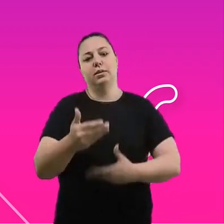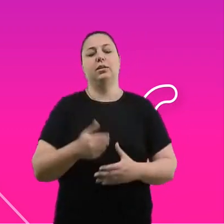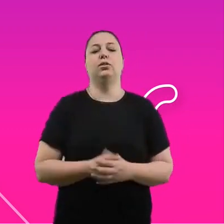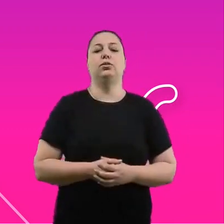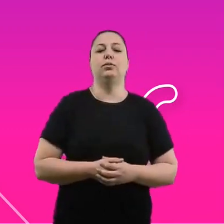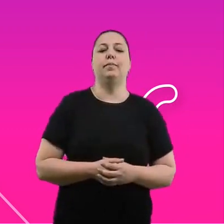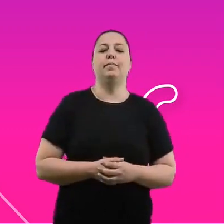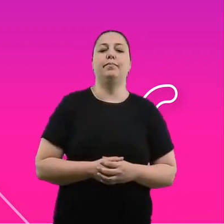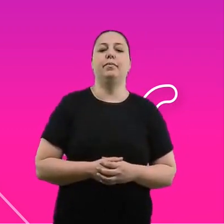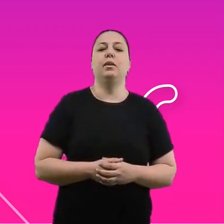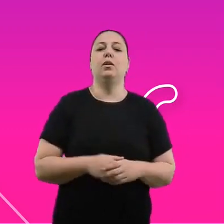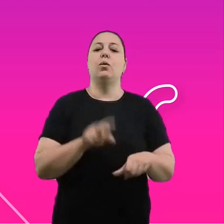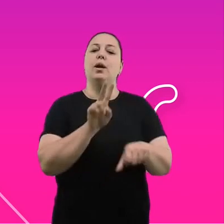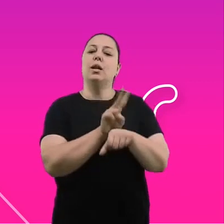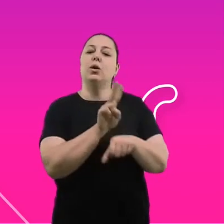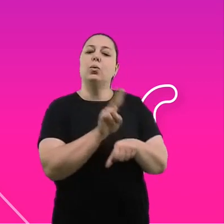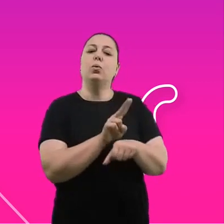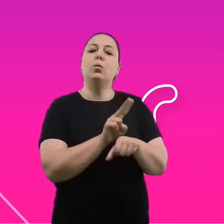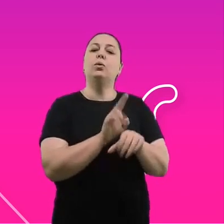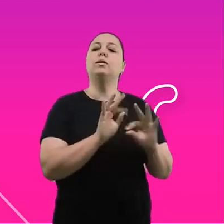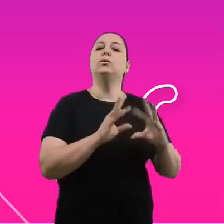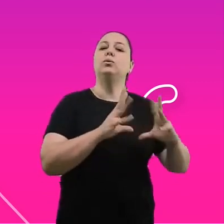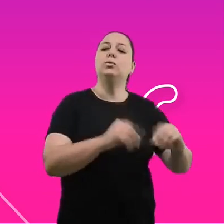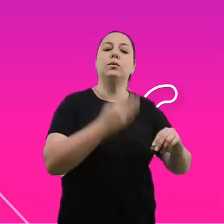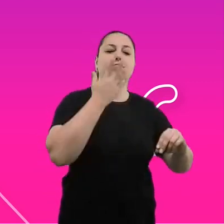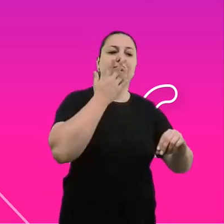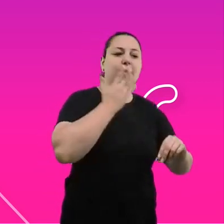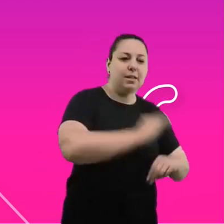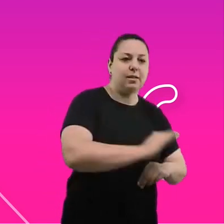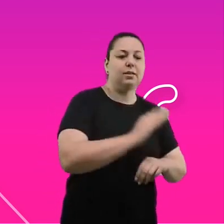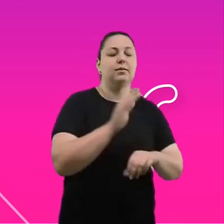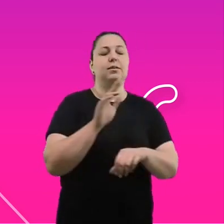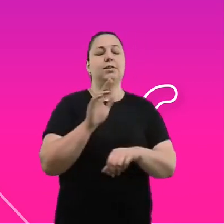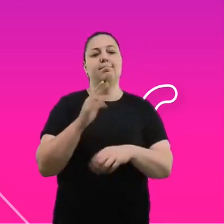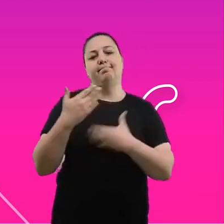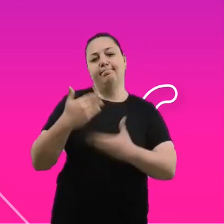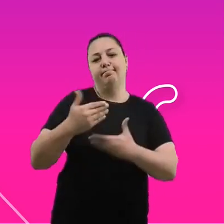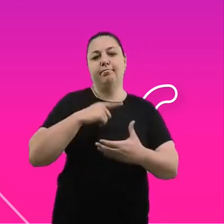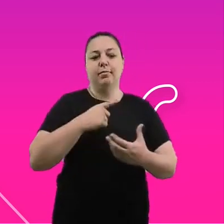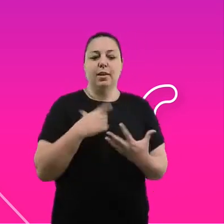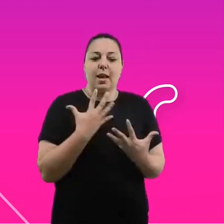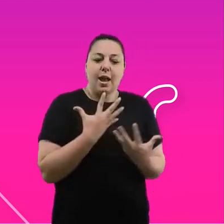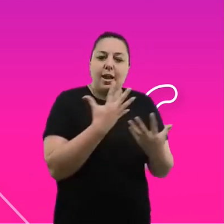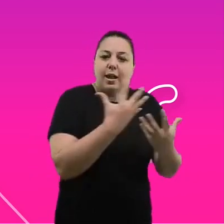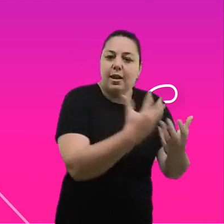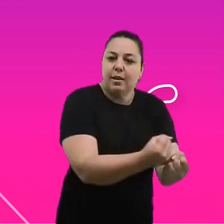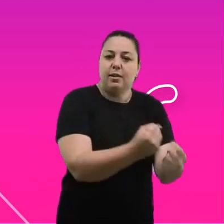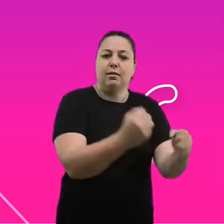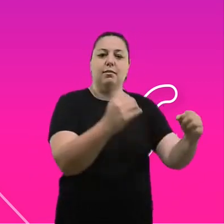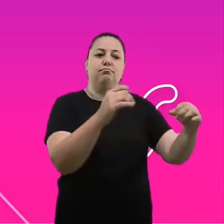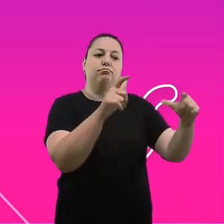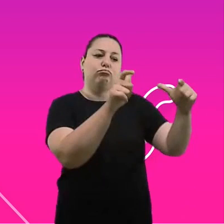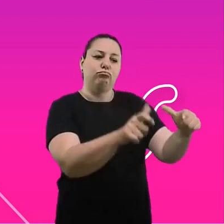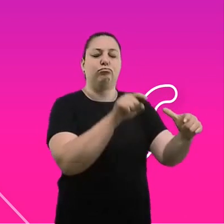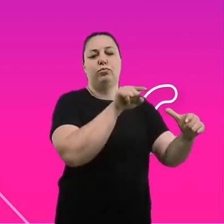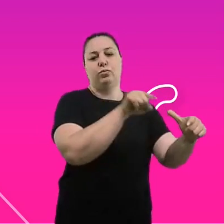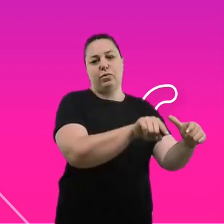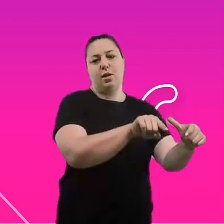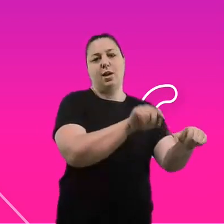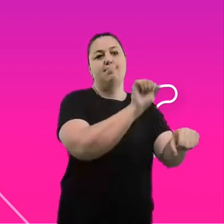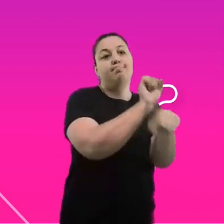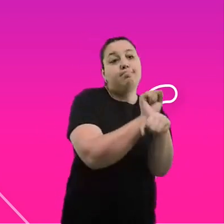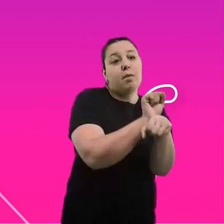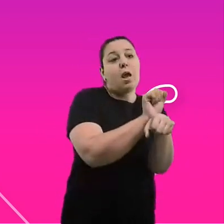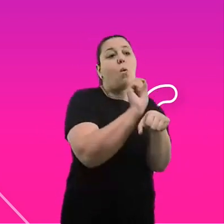destituição de poder familiar, onde a criança ou adolescente está acolhido, está abrigado, está à espera de uma definição. É um instrumento